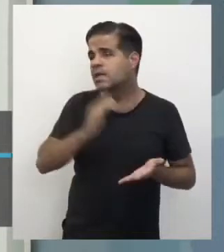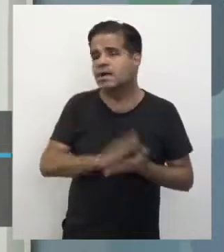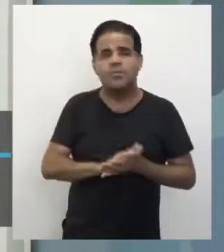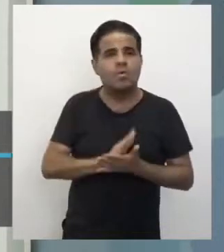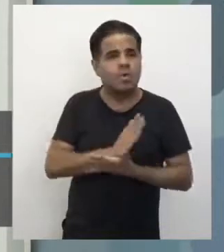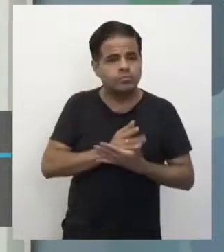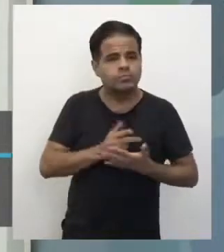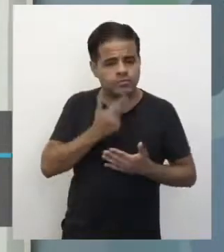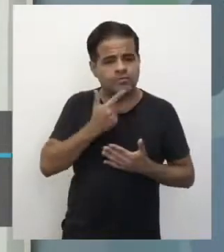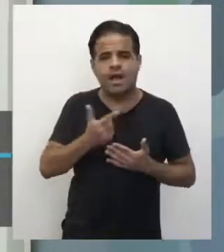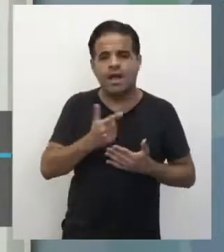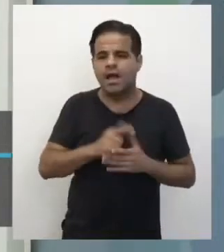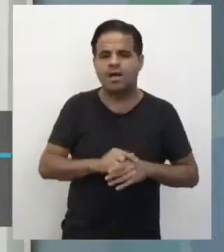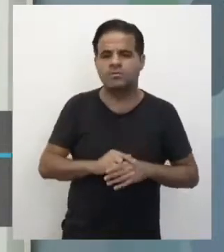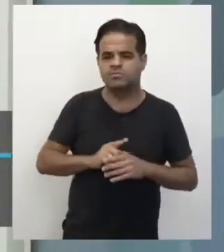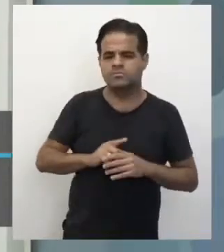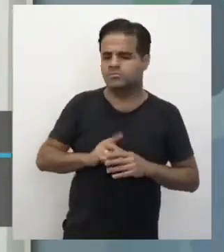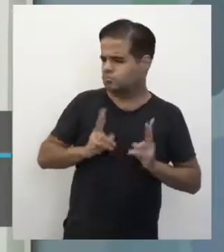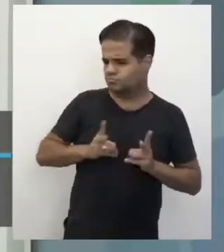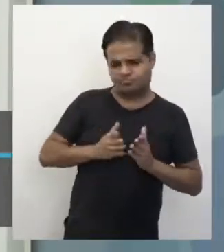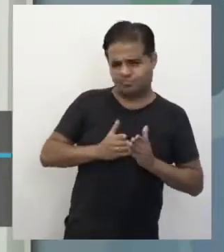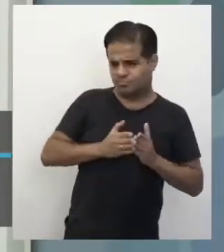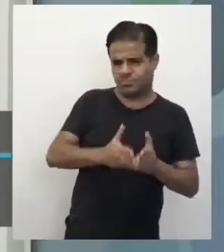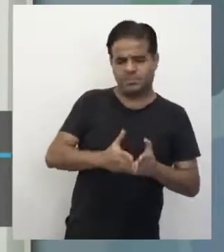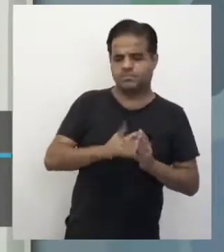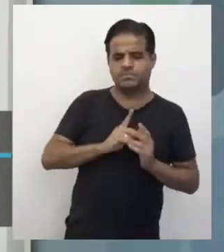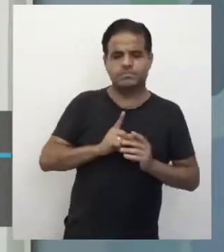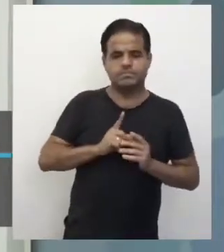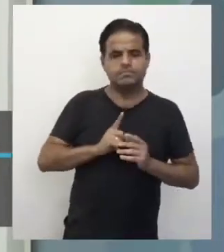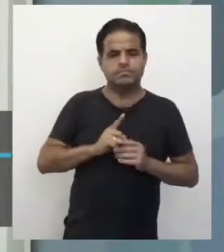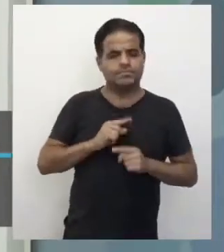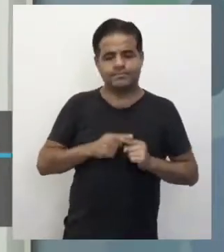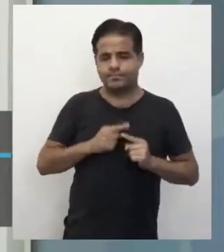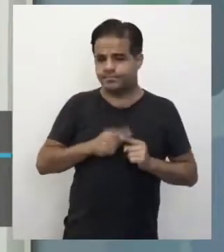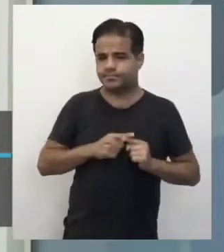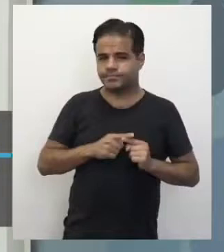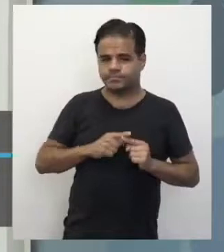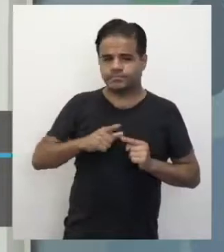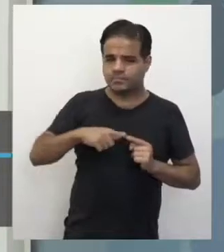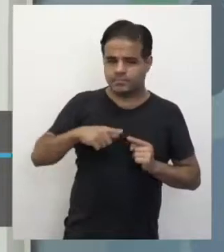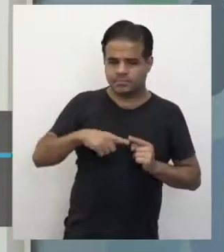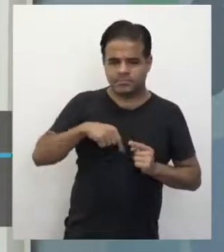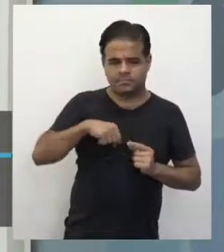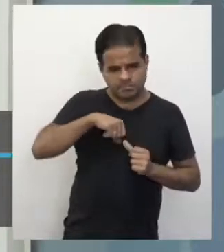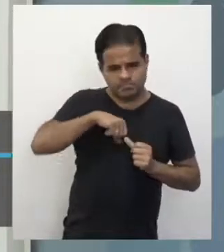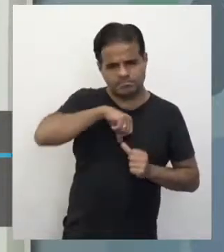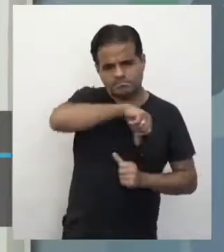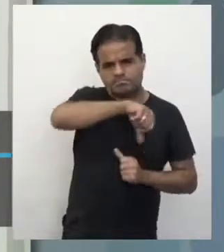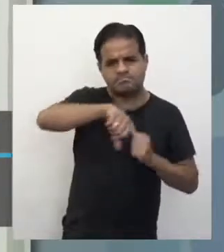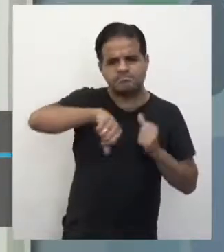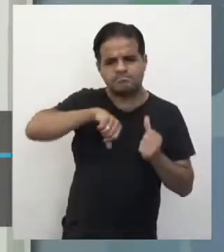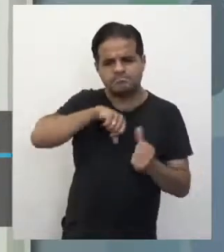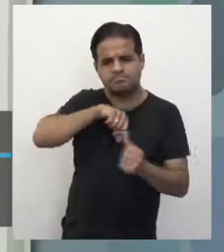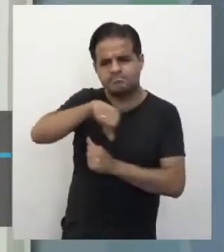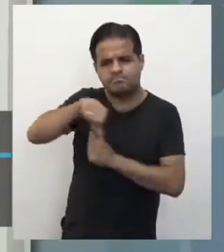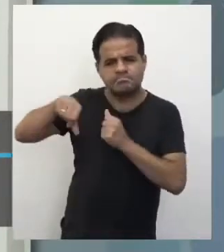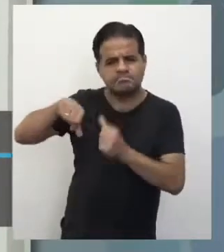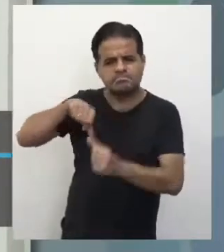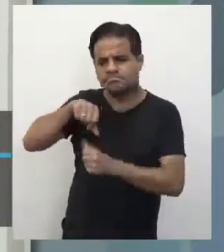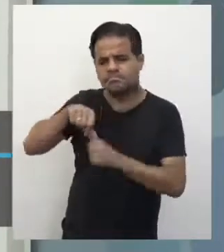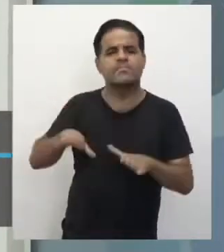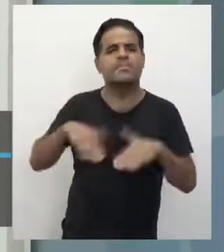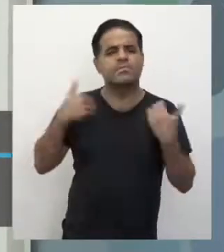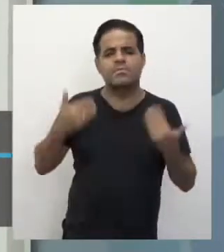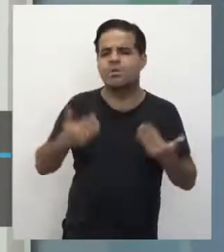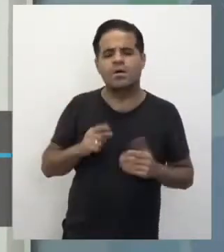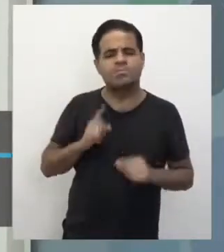alguns colocaram, não é o mesmo barco porque houve muitas transformações, muitas modificações. Qual que